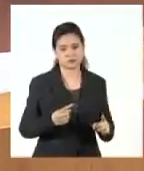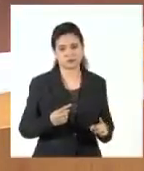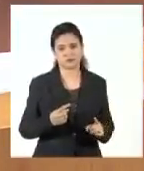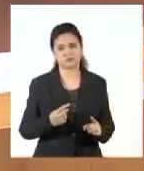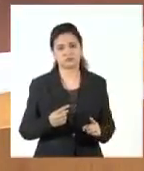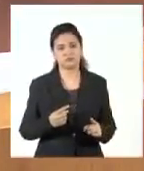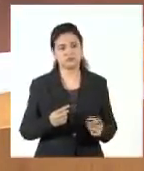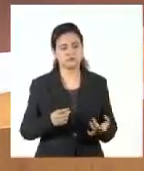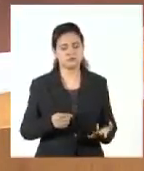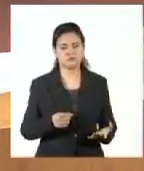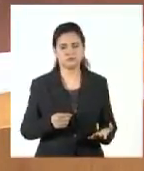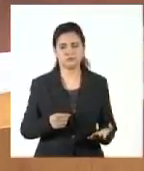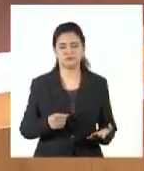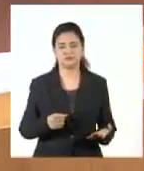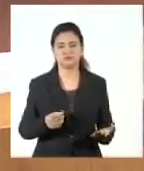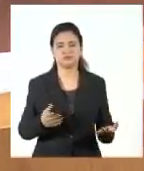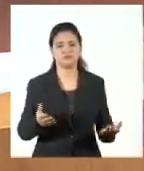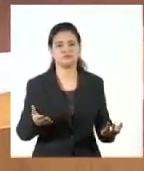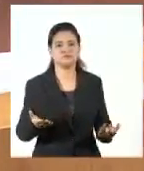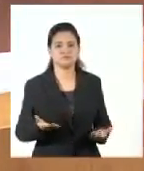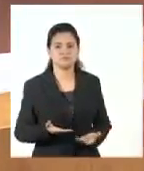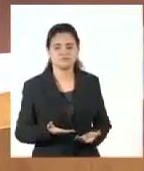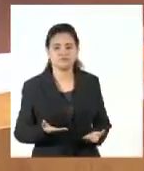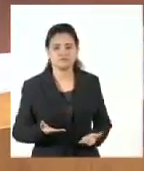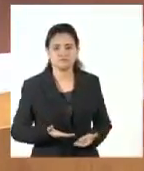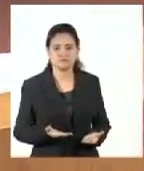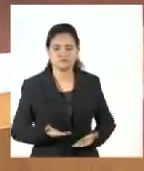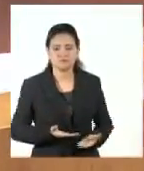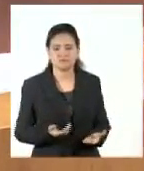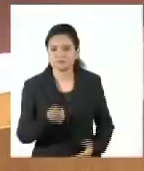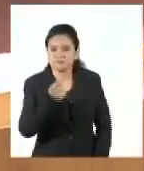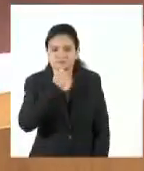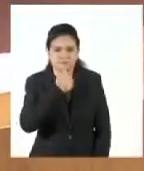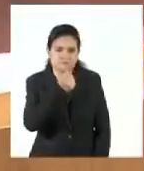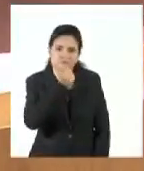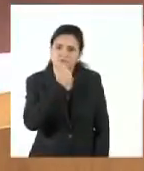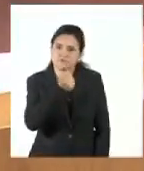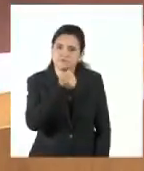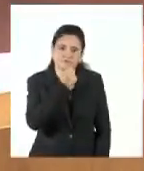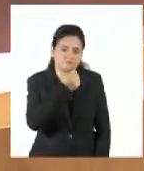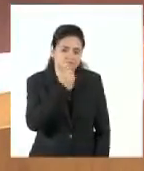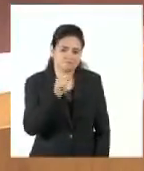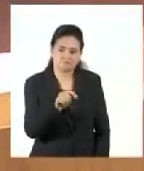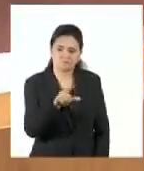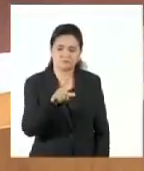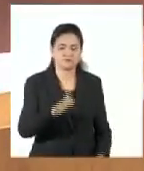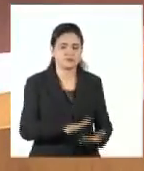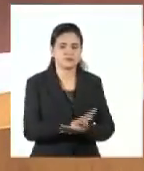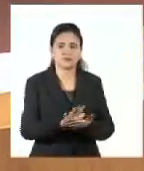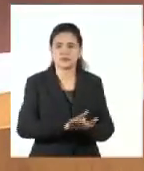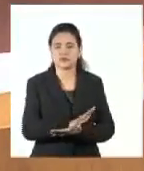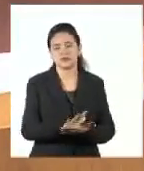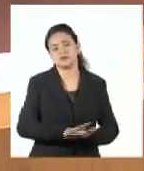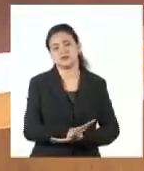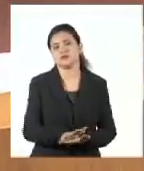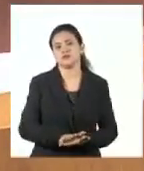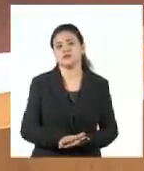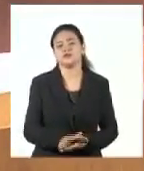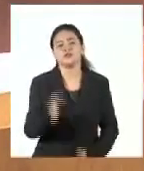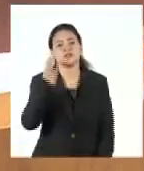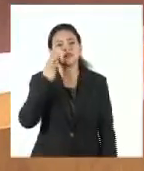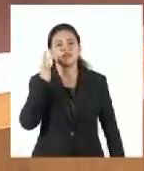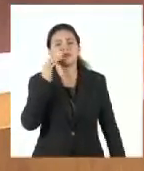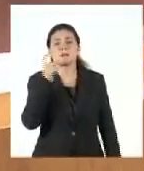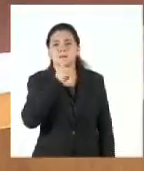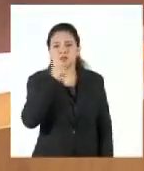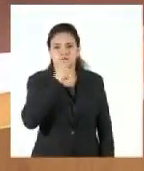ter 1/3 do que ele prometeu. Foi ele que mentiu, digo e repito,